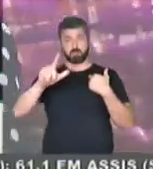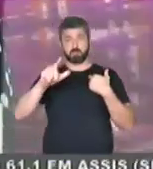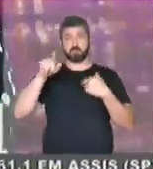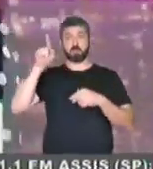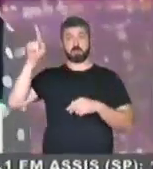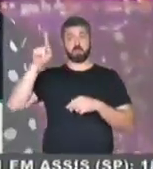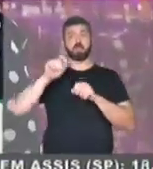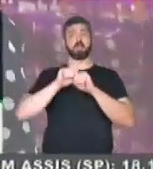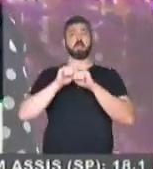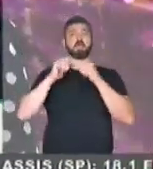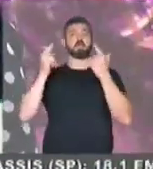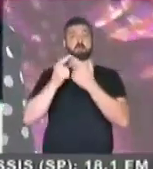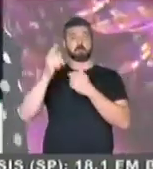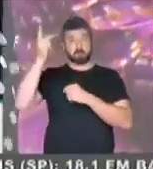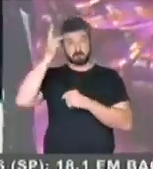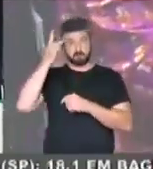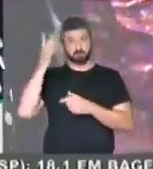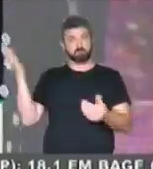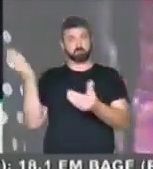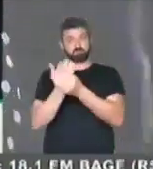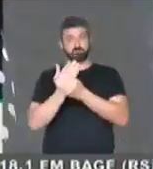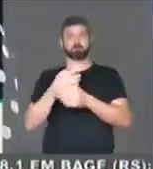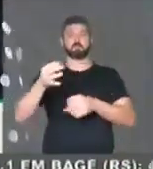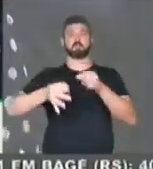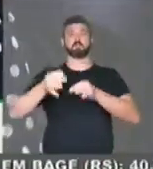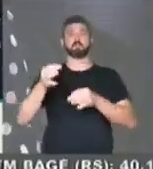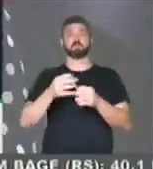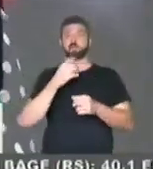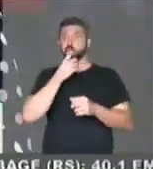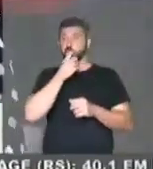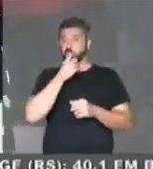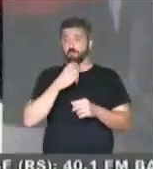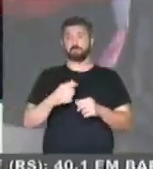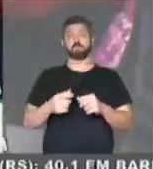na Alesp já estão entrando com medidas jurídicas e